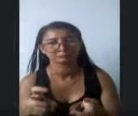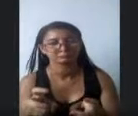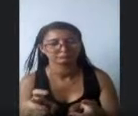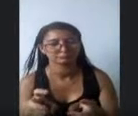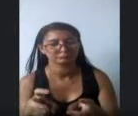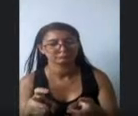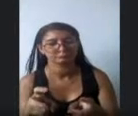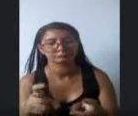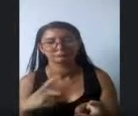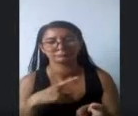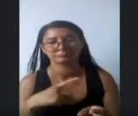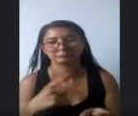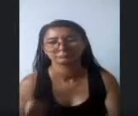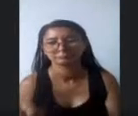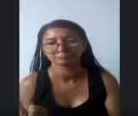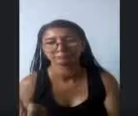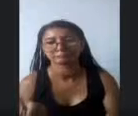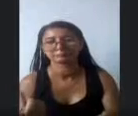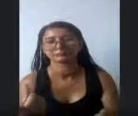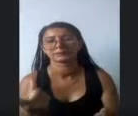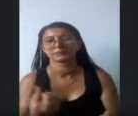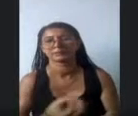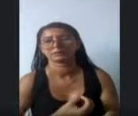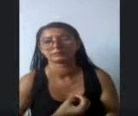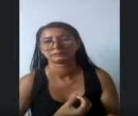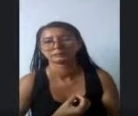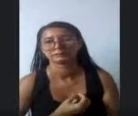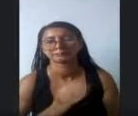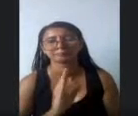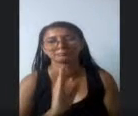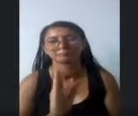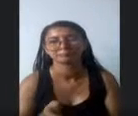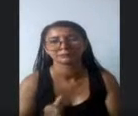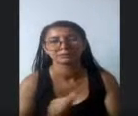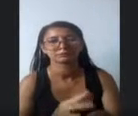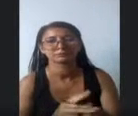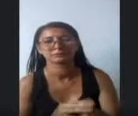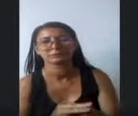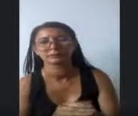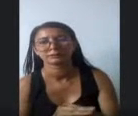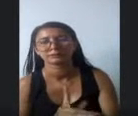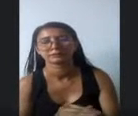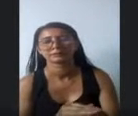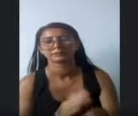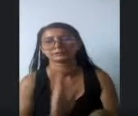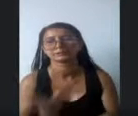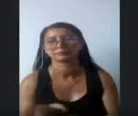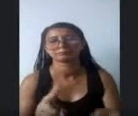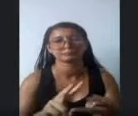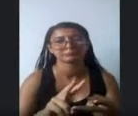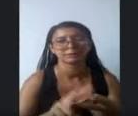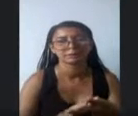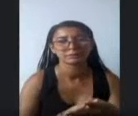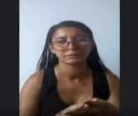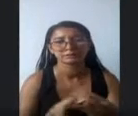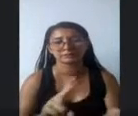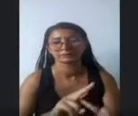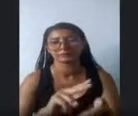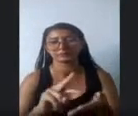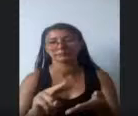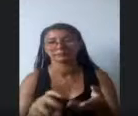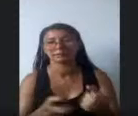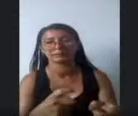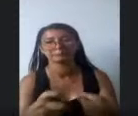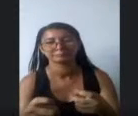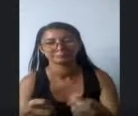de ST, histórico de prisão, e a questão de números de parceiros sexuais. E hoje nós